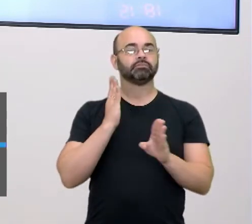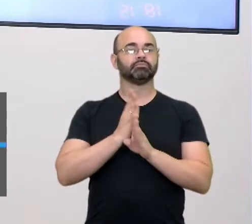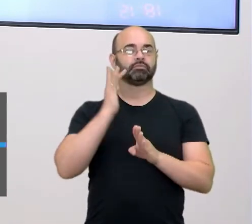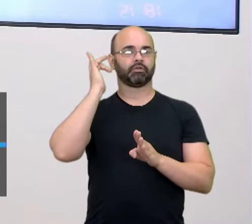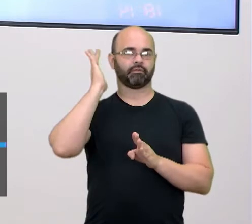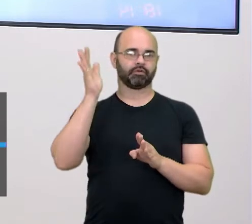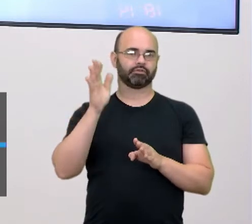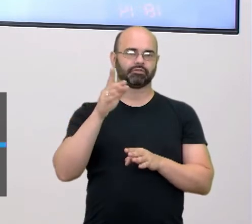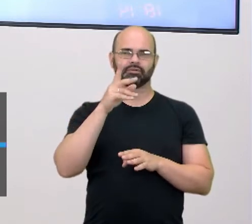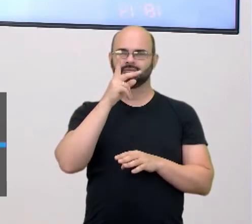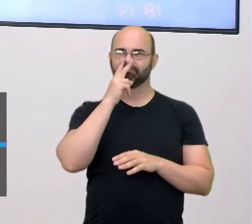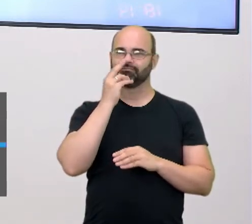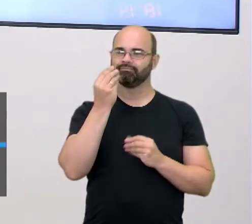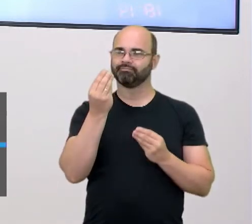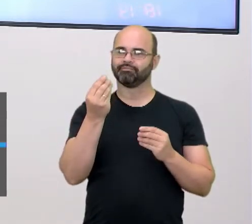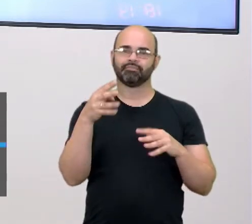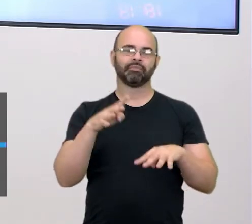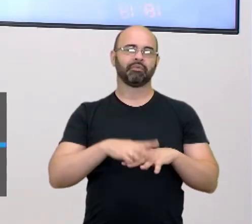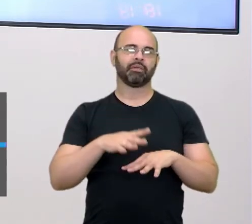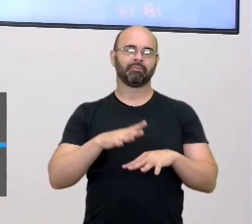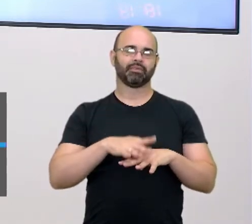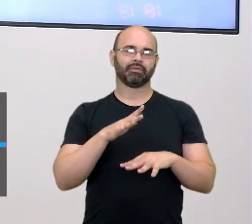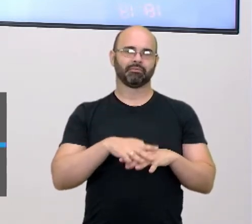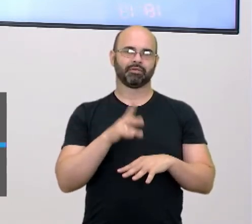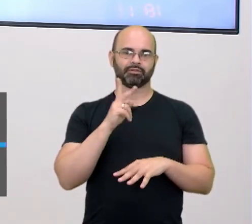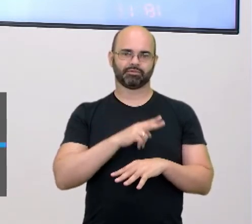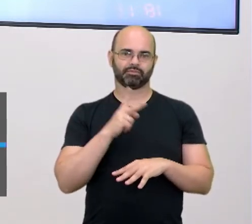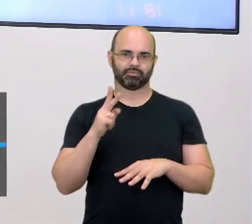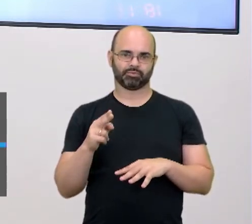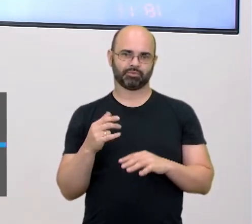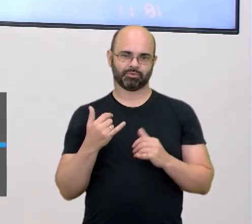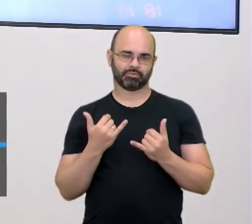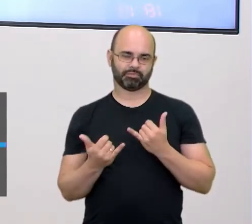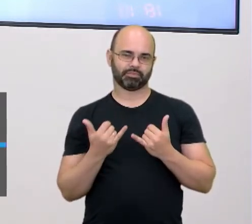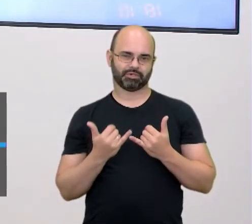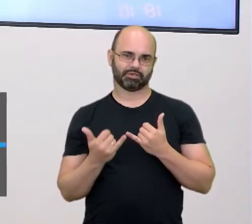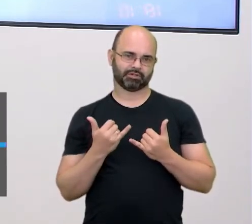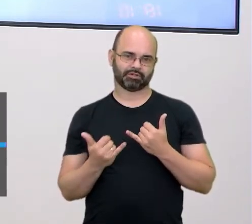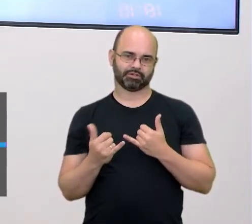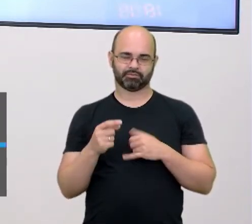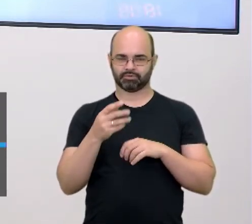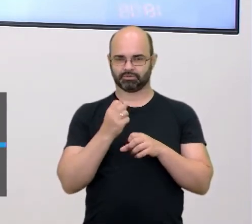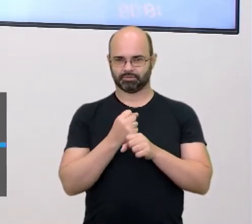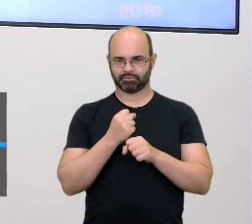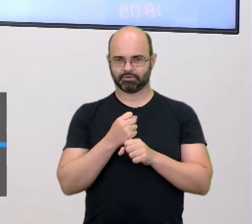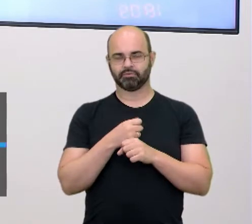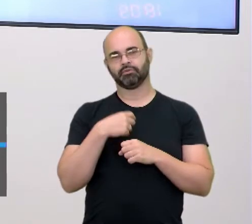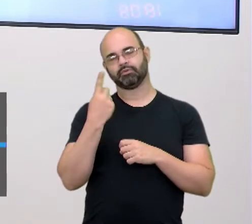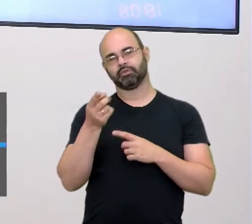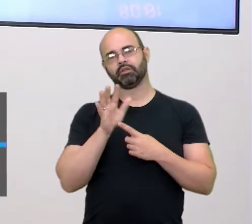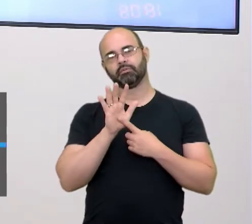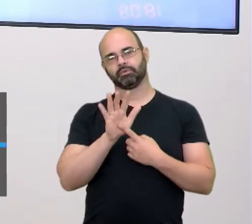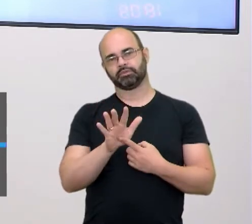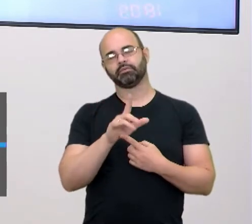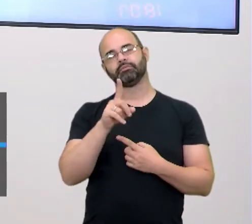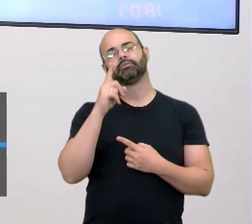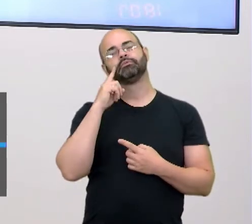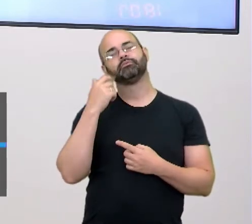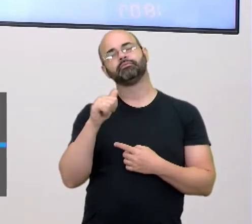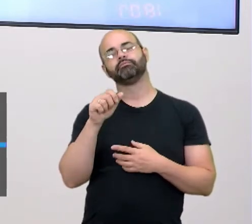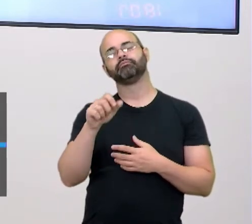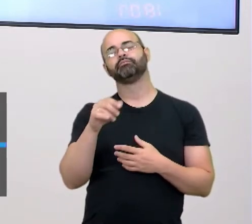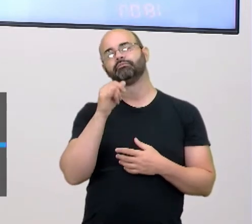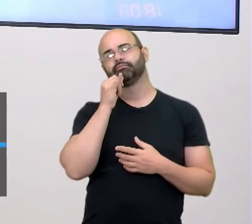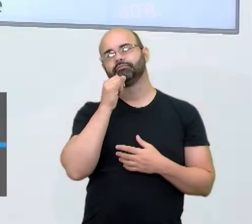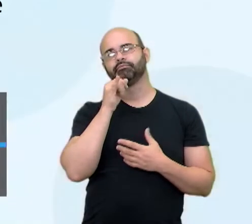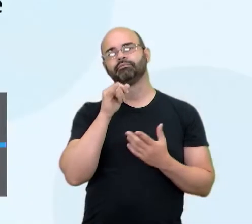cálculo matemático mesmo. Você está desenvolvendo um cálculo, aí você apresenta, né? Aí o que você vai analisar? Você vai dizer, poxa, o resultado